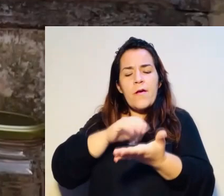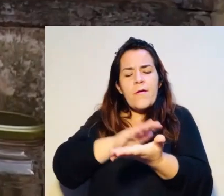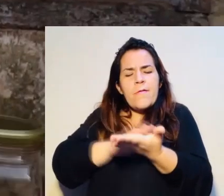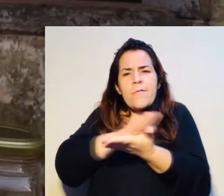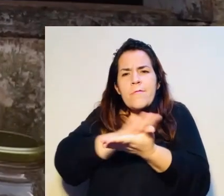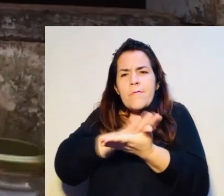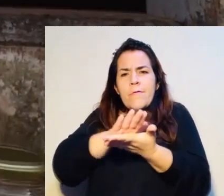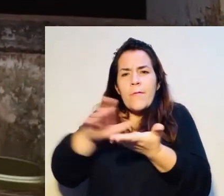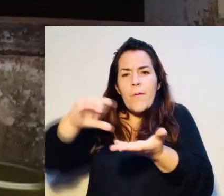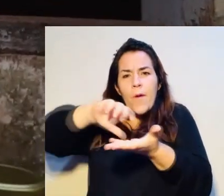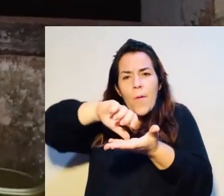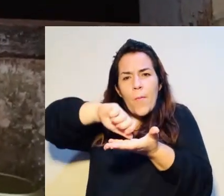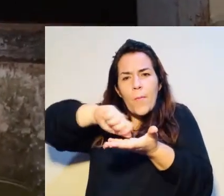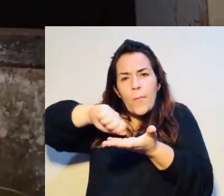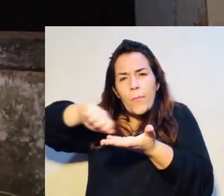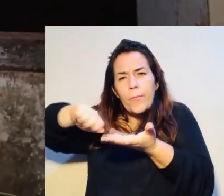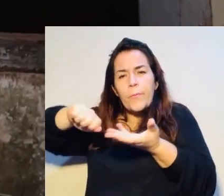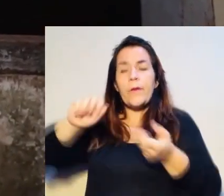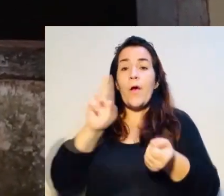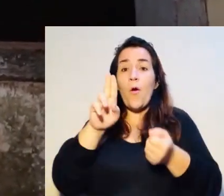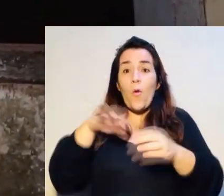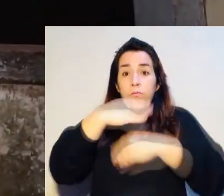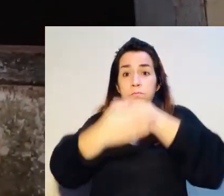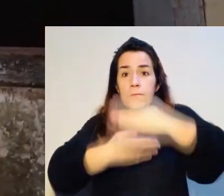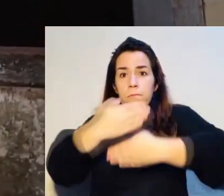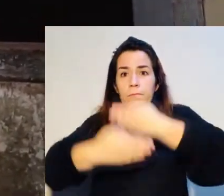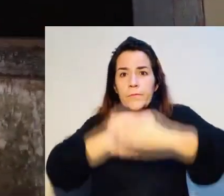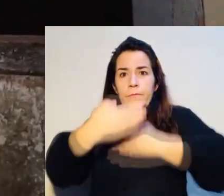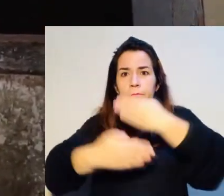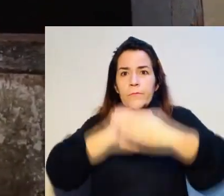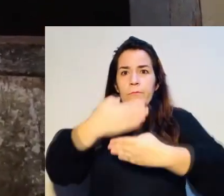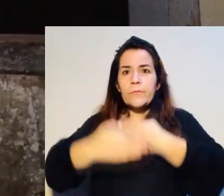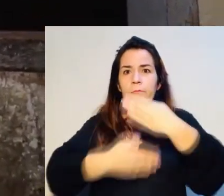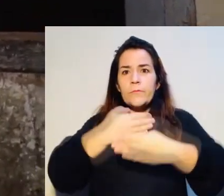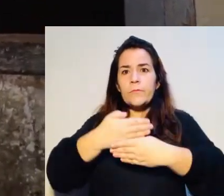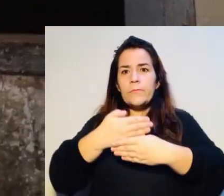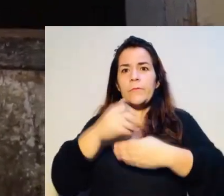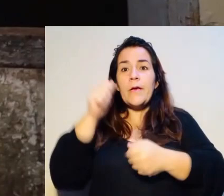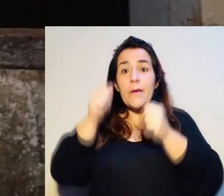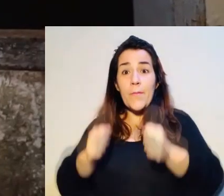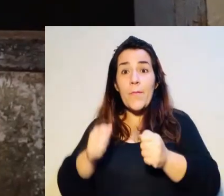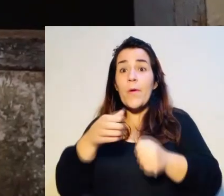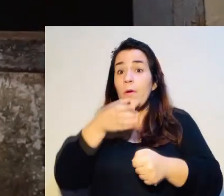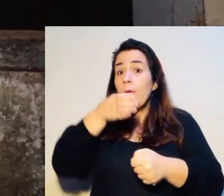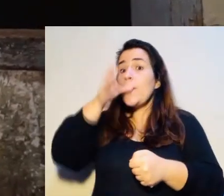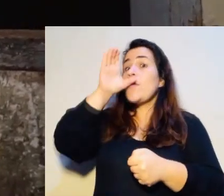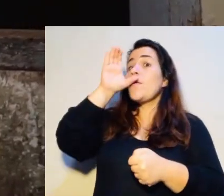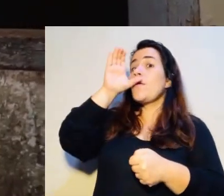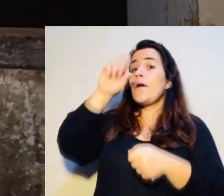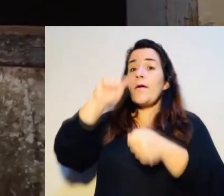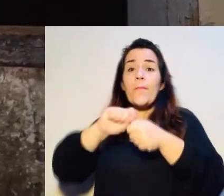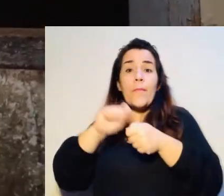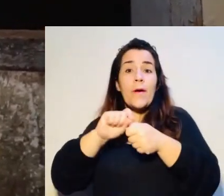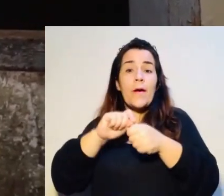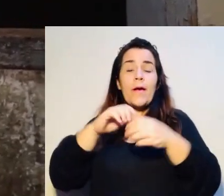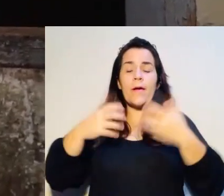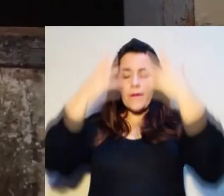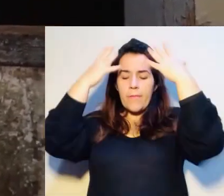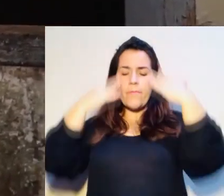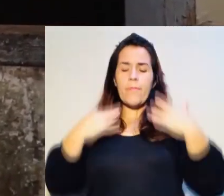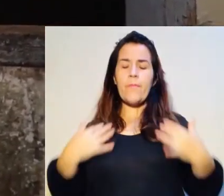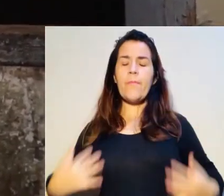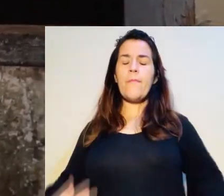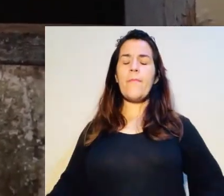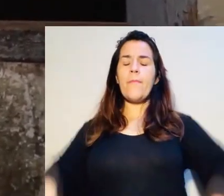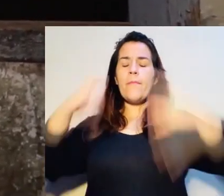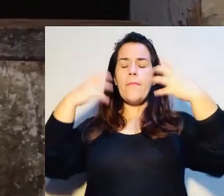pomada, pode fazer unguento, pode fazer bebidas, pode fazer